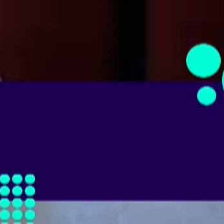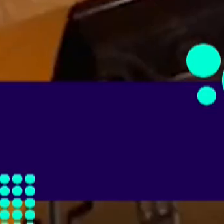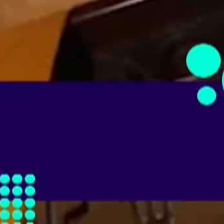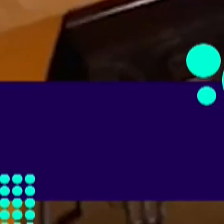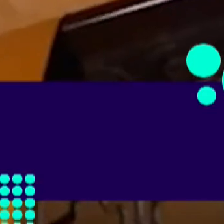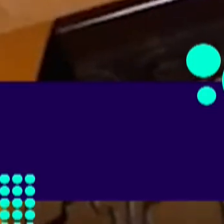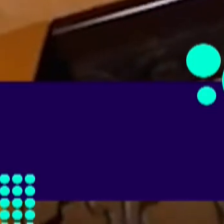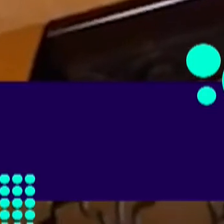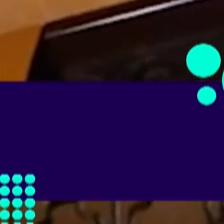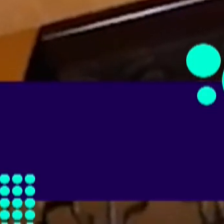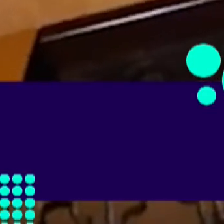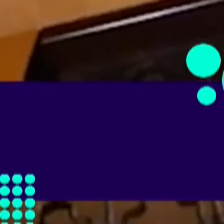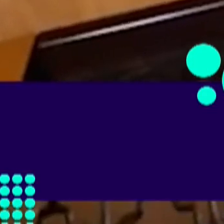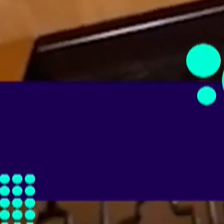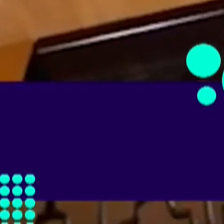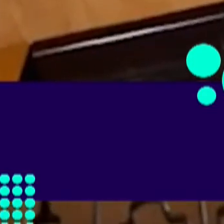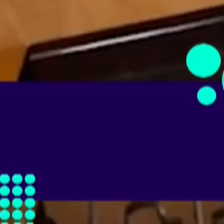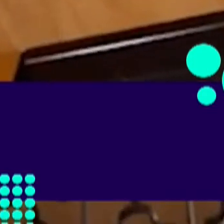Independência ou morte.